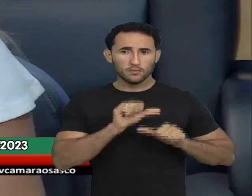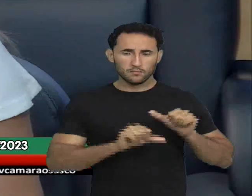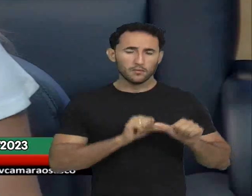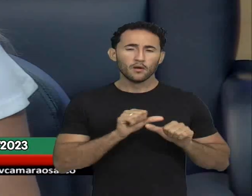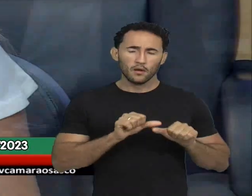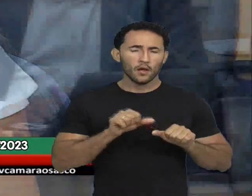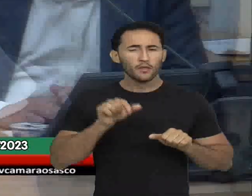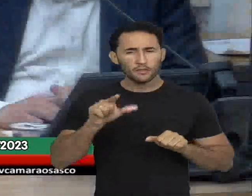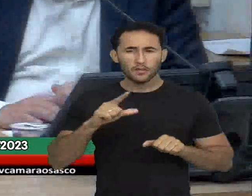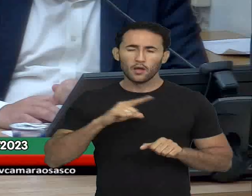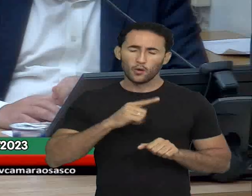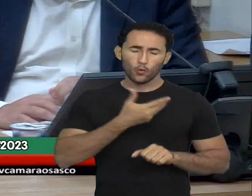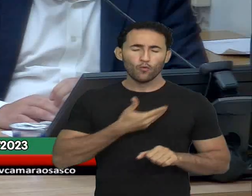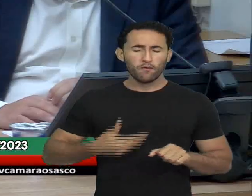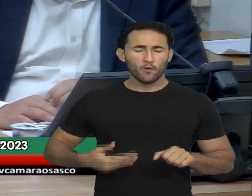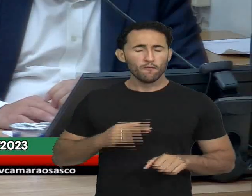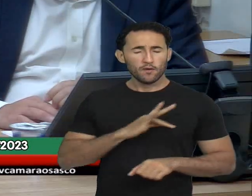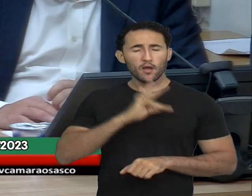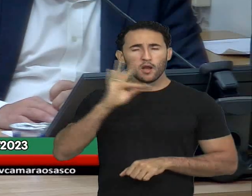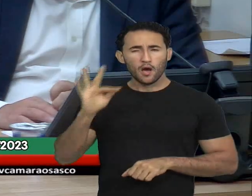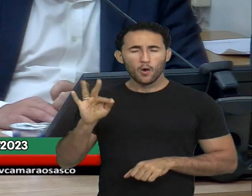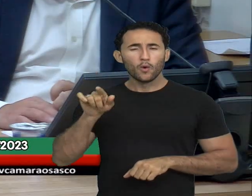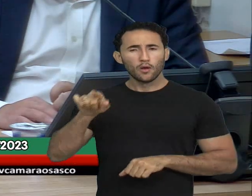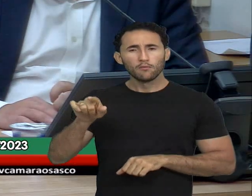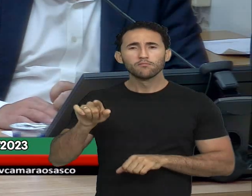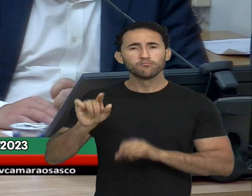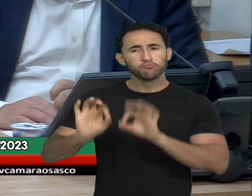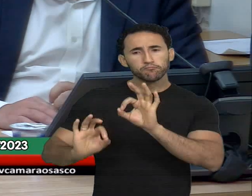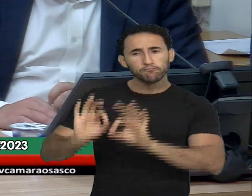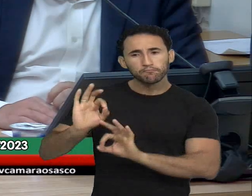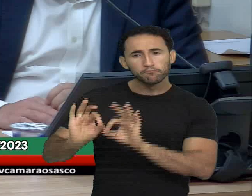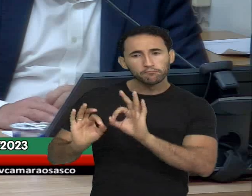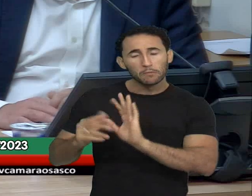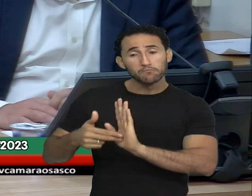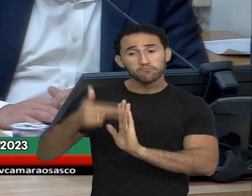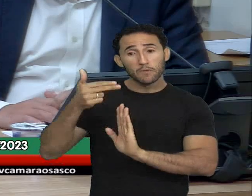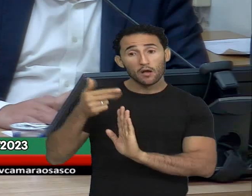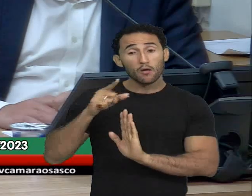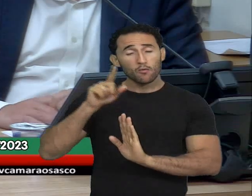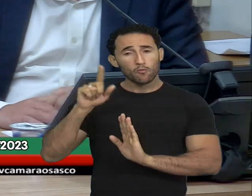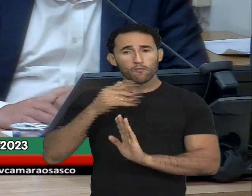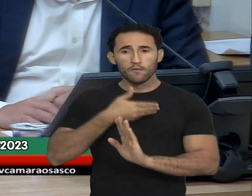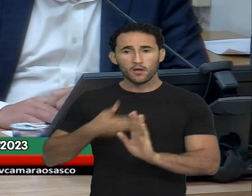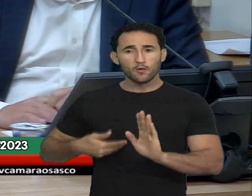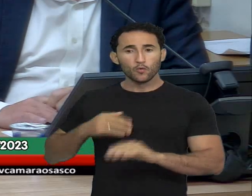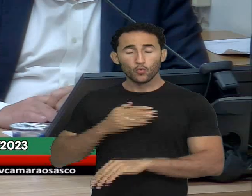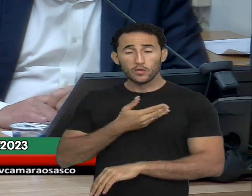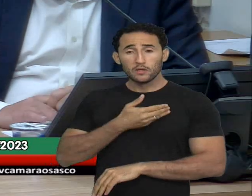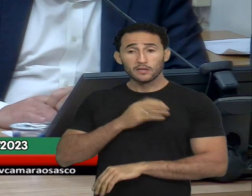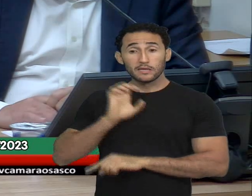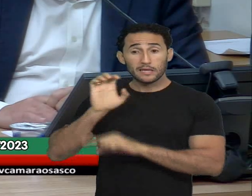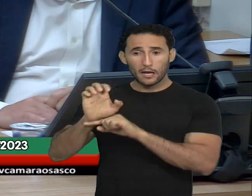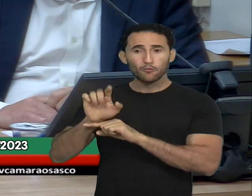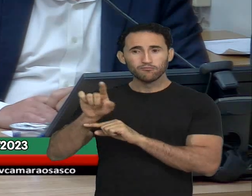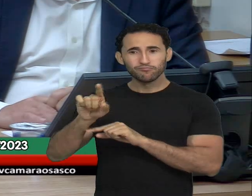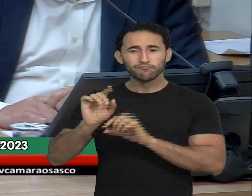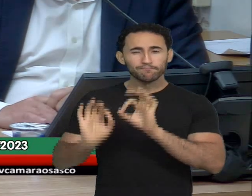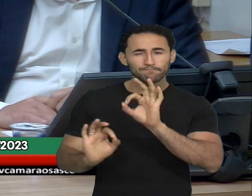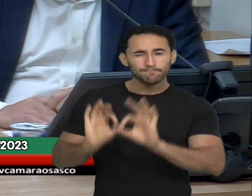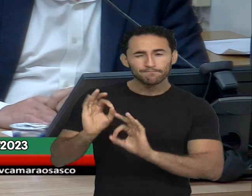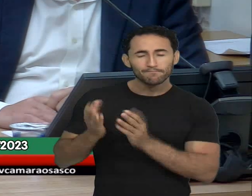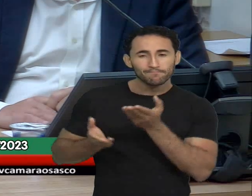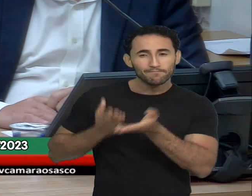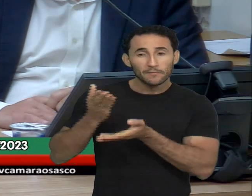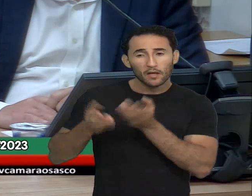governo federal, né? Serviço Nacional de Transplante, e a gente é submetido aqui ao Estado, né? Ao controle do Estado. Então, realmente